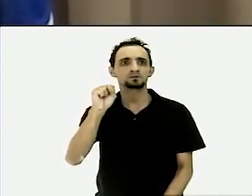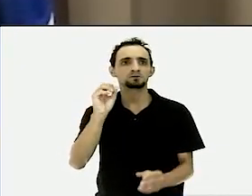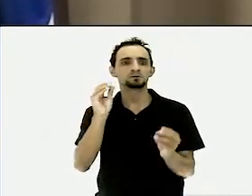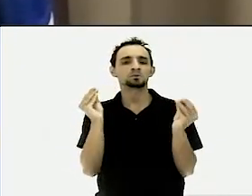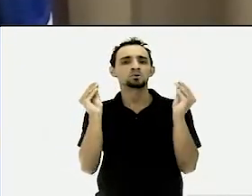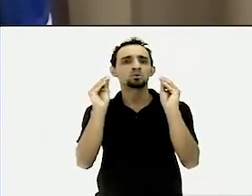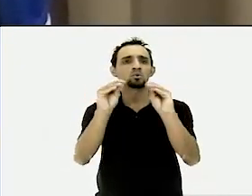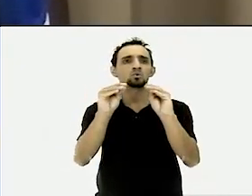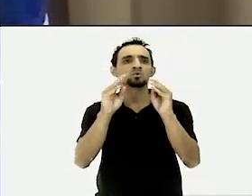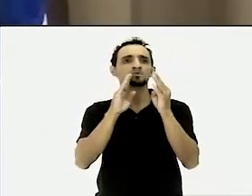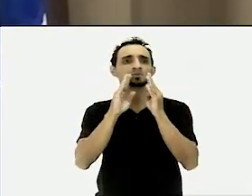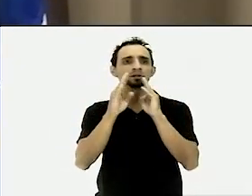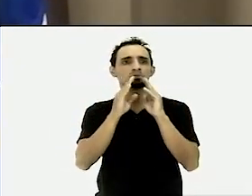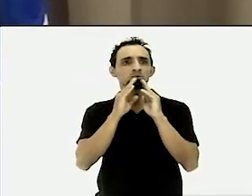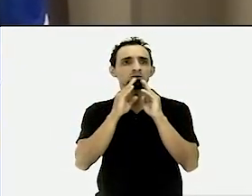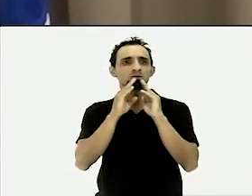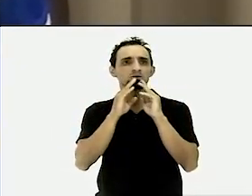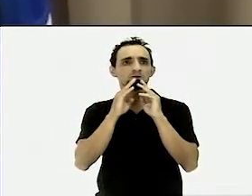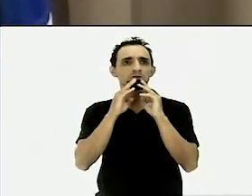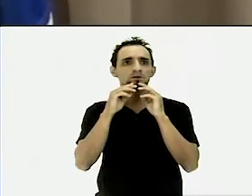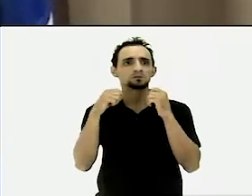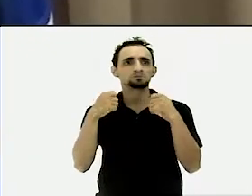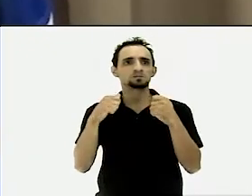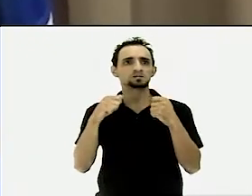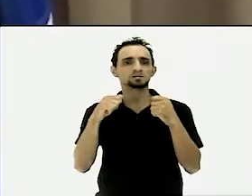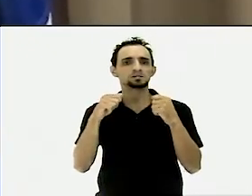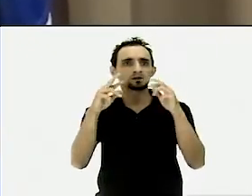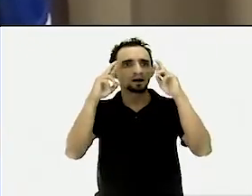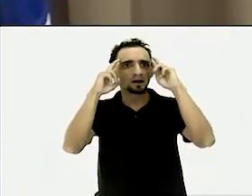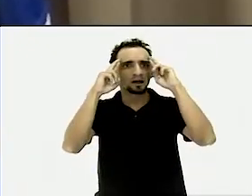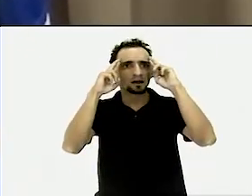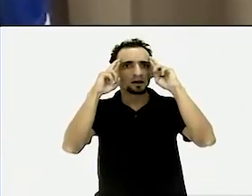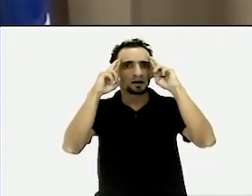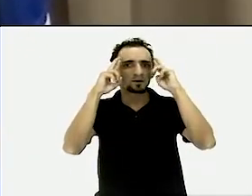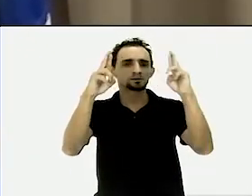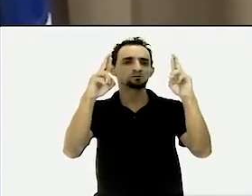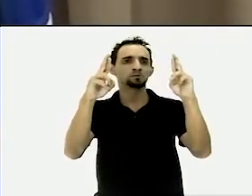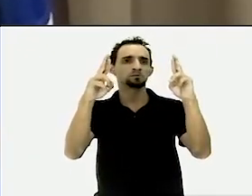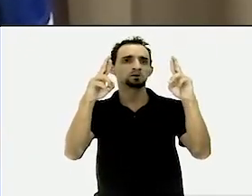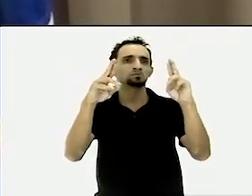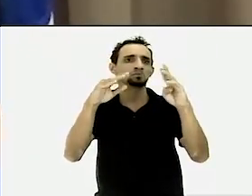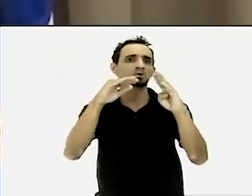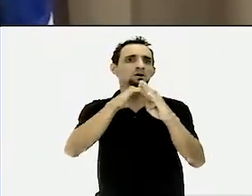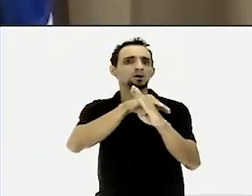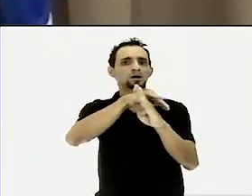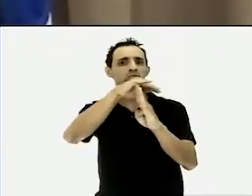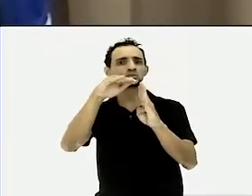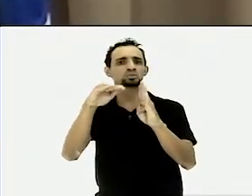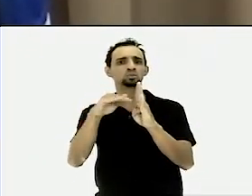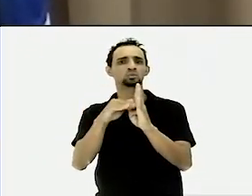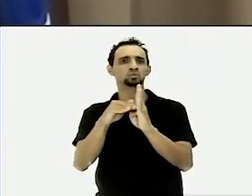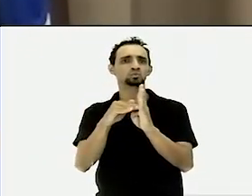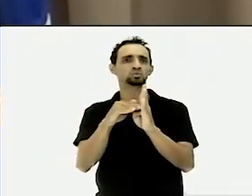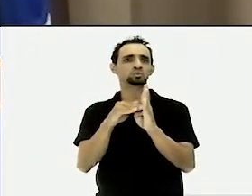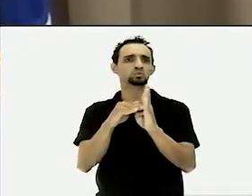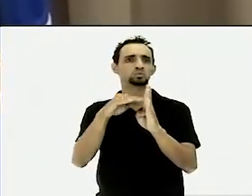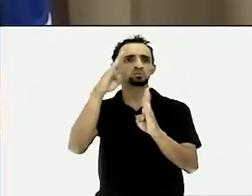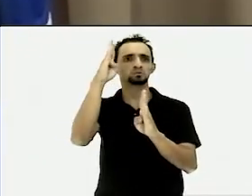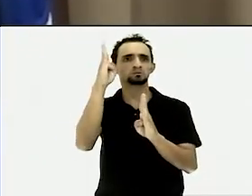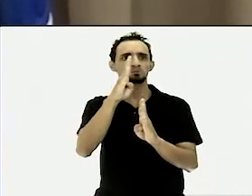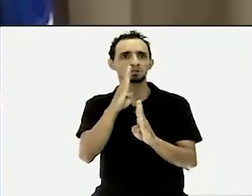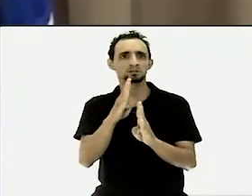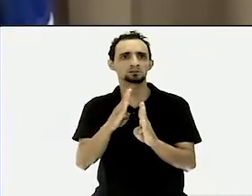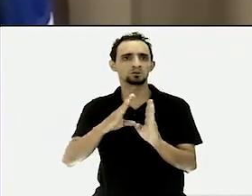Penha, onde ele recebe o ex-marido da Maria da Penha em seu gabinete e diz que era, no